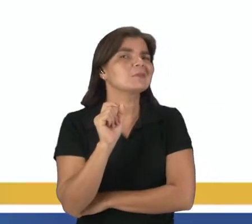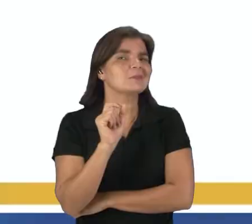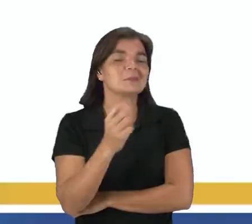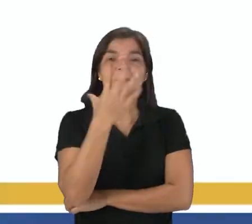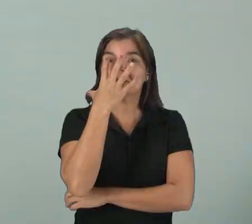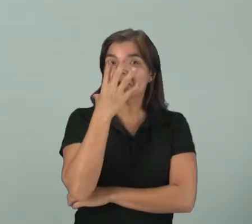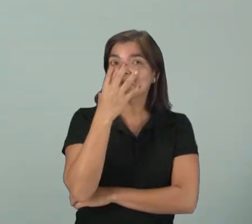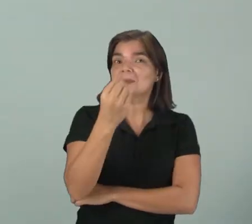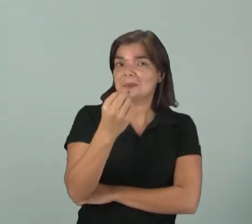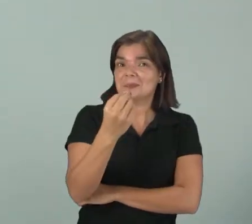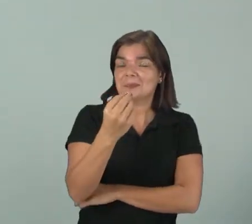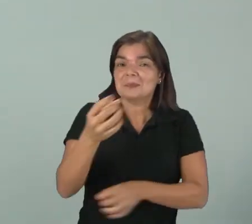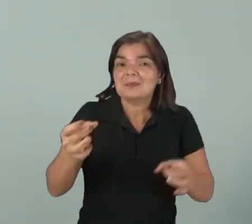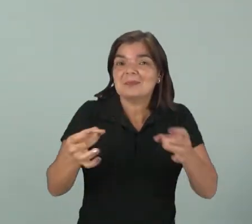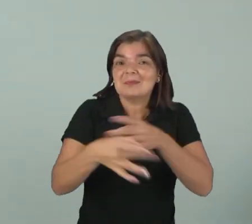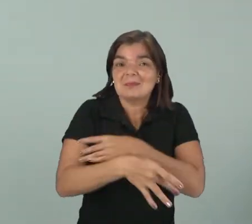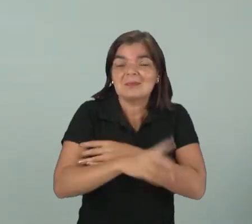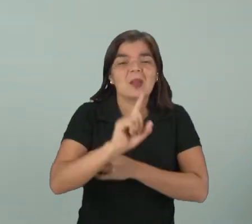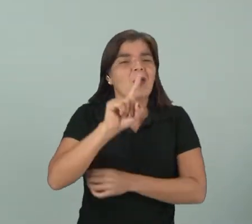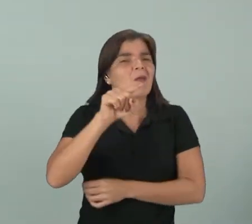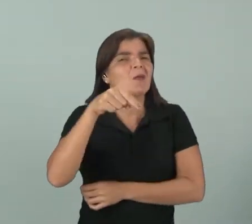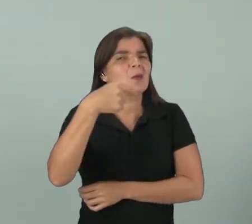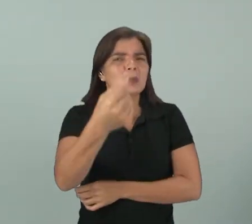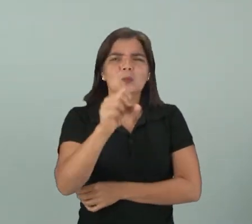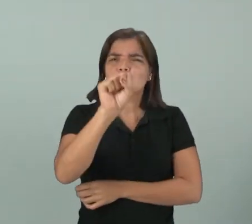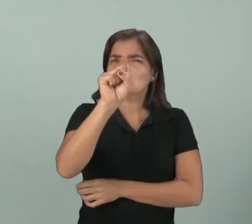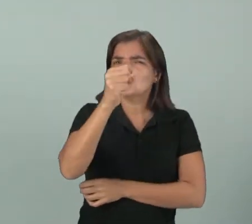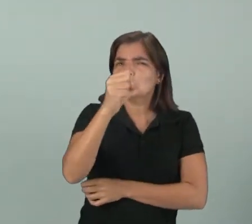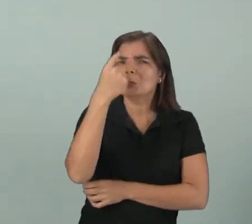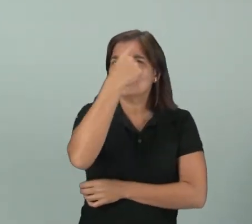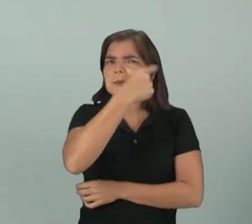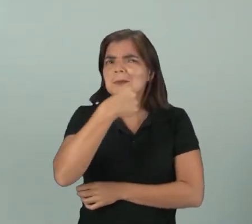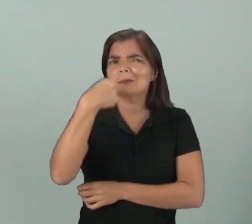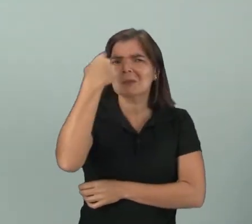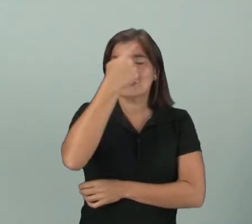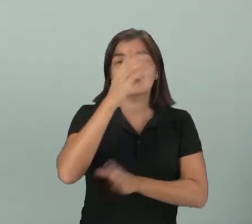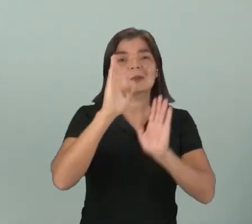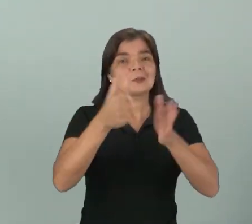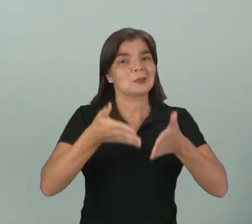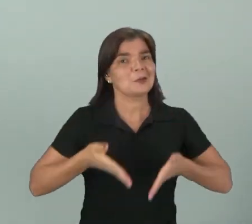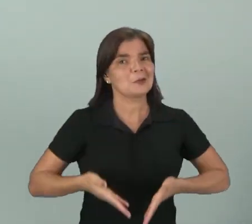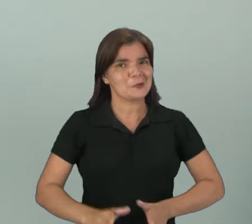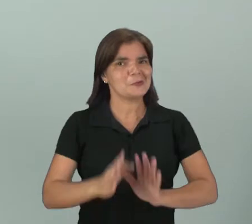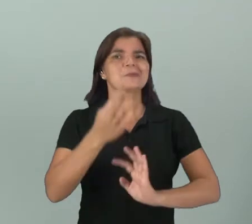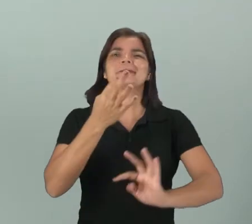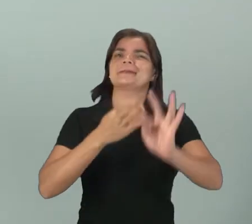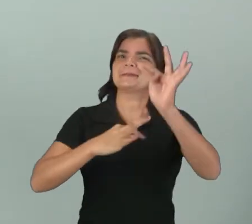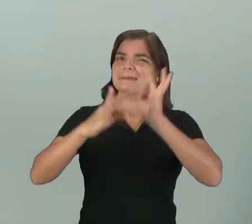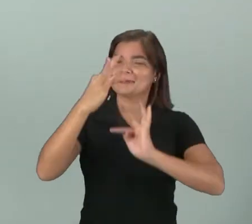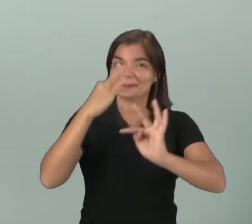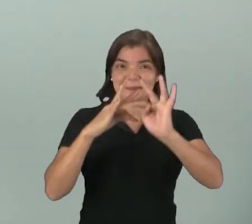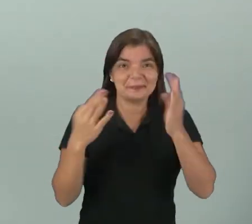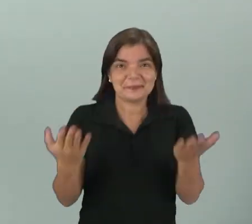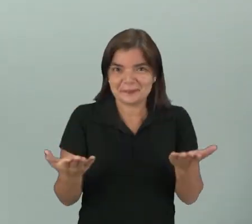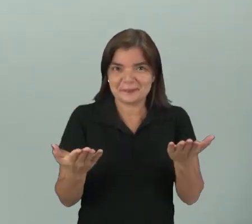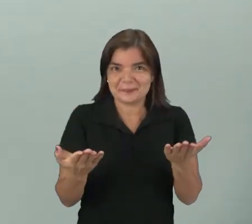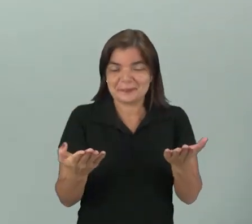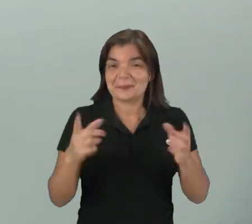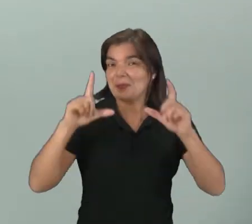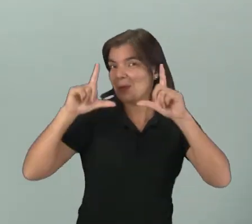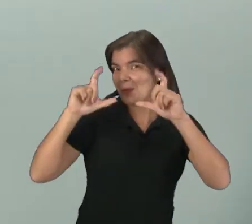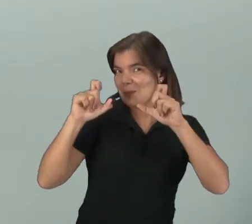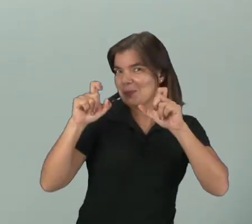uma fotografia ficar pronta após 8 horas, sendo que vocês já nasceram no mundo da tecnologia basicamente com uma